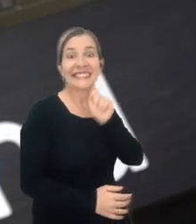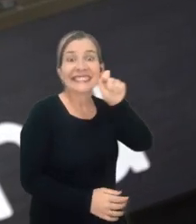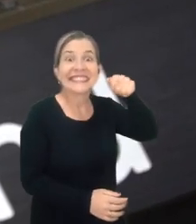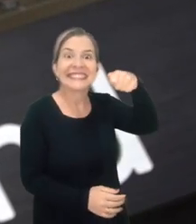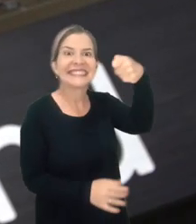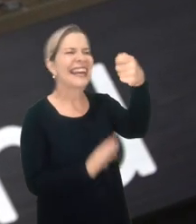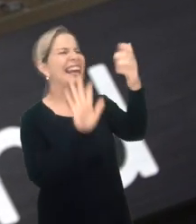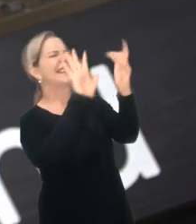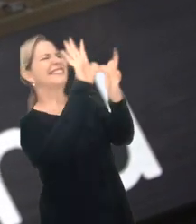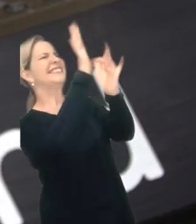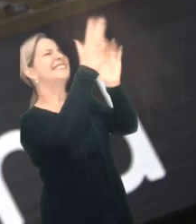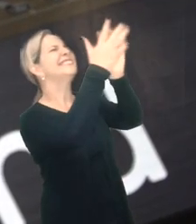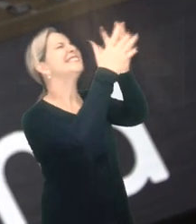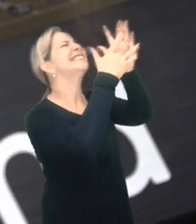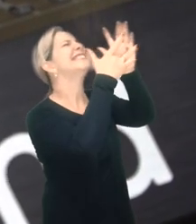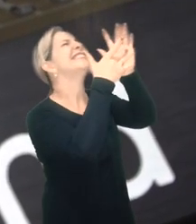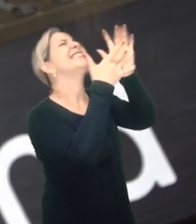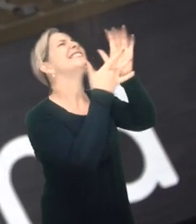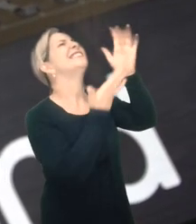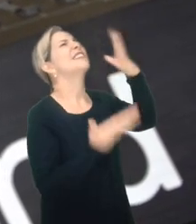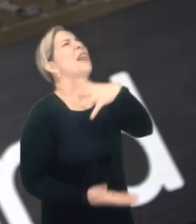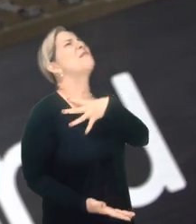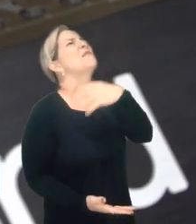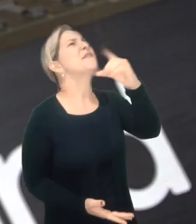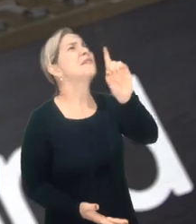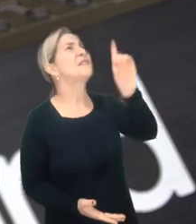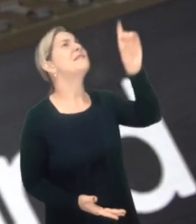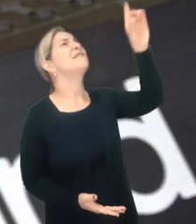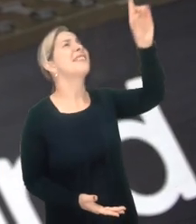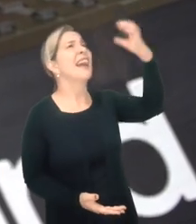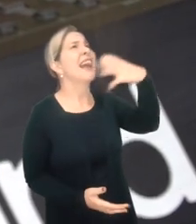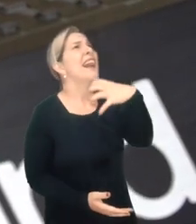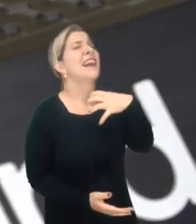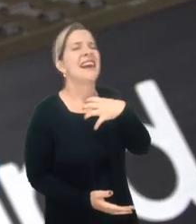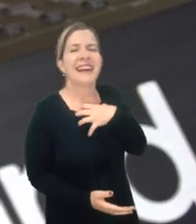Salvador. Nome que inspira o meu